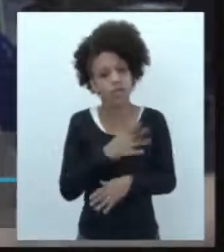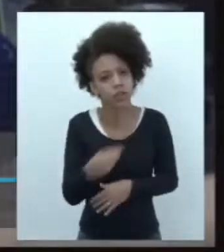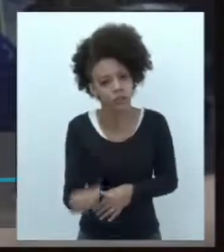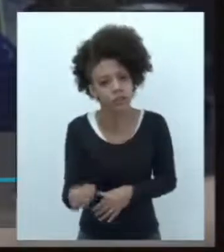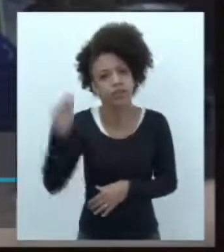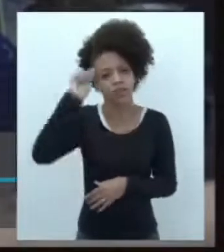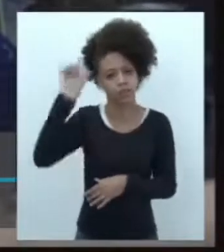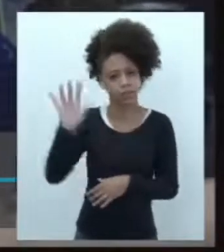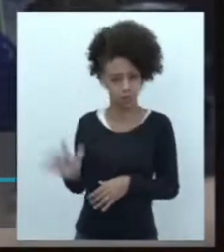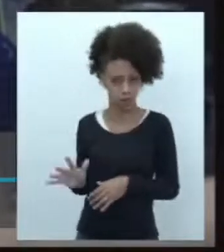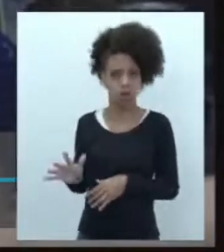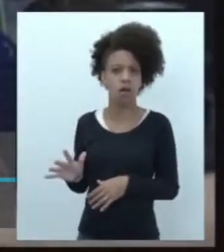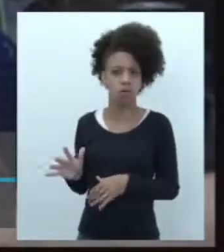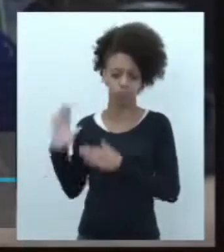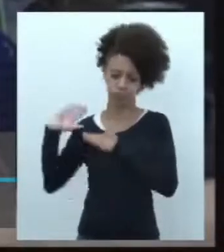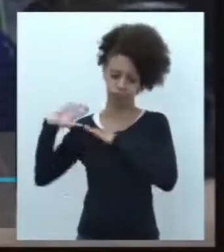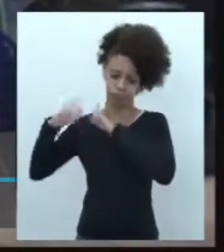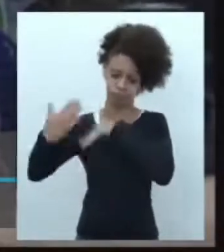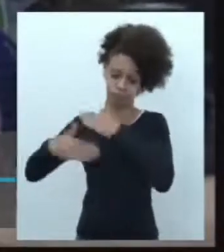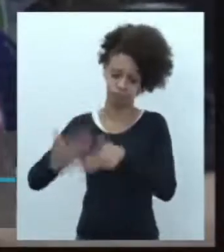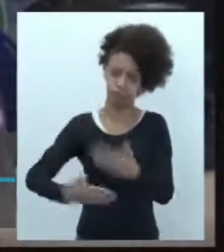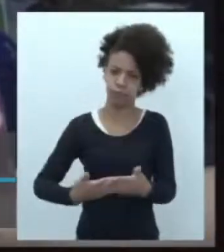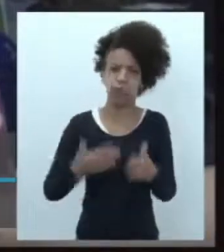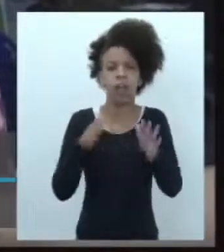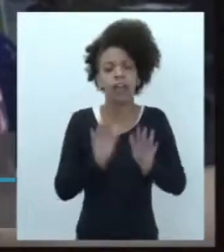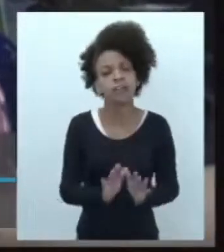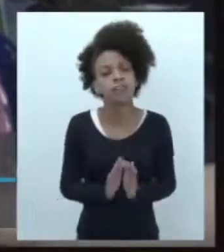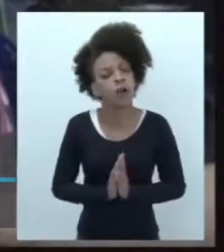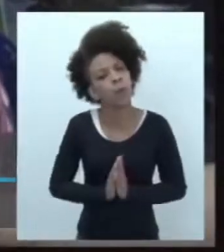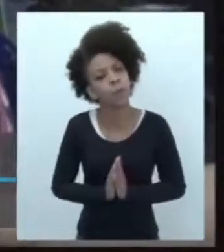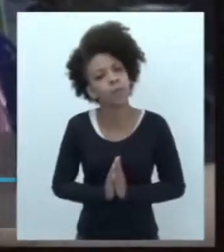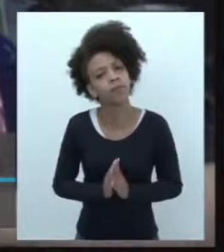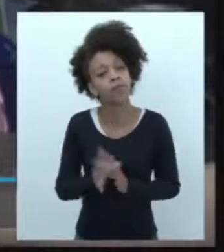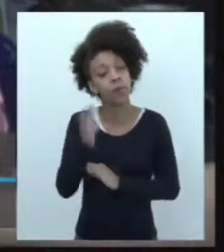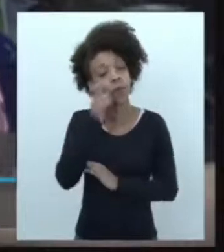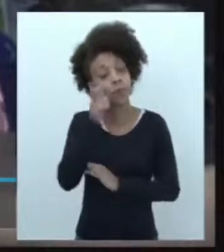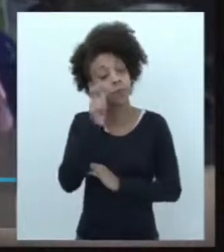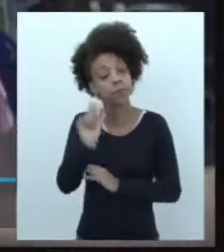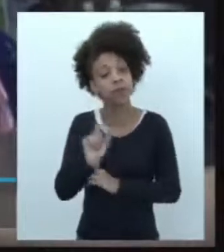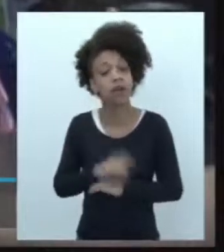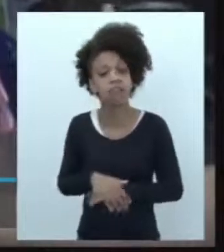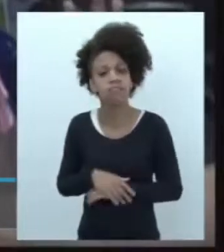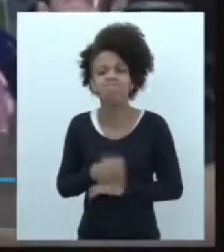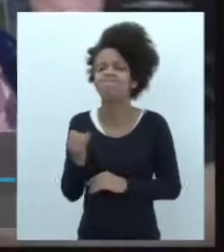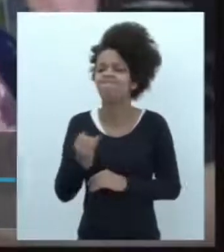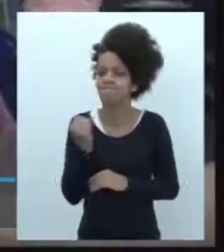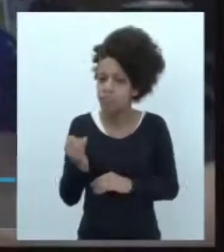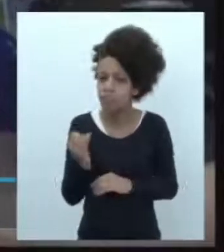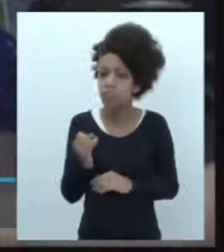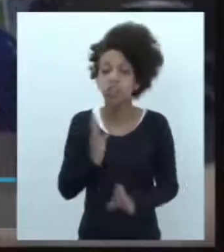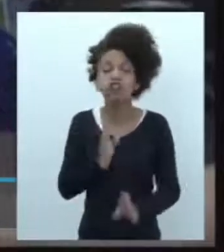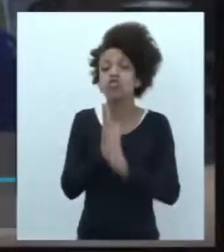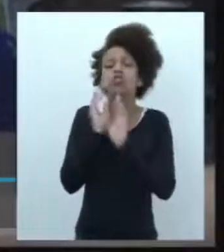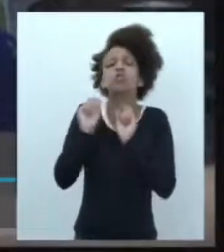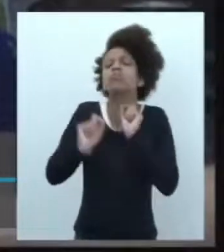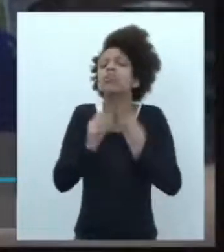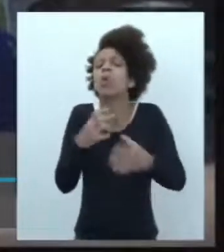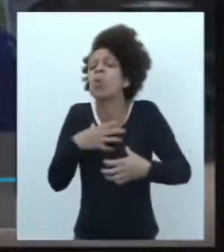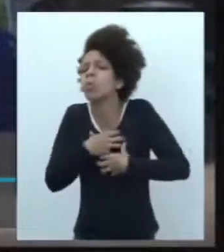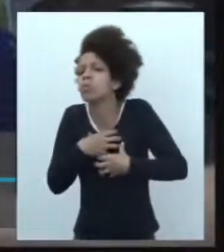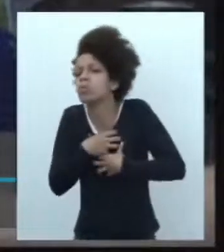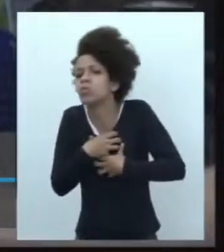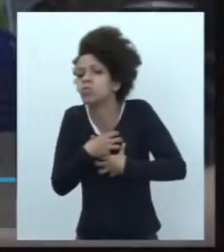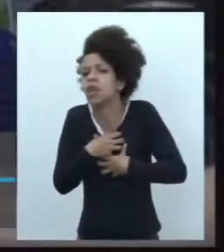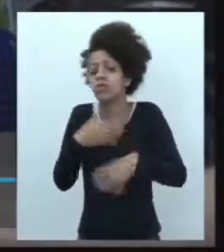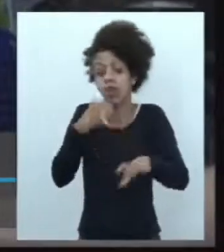dessa África, herdeiros dessa África. Então, quer dizer, o que me interessa muito hoje é descobrir de que forma que eu, como